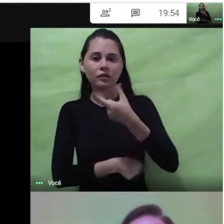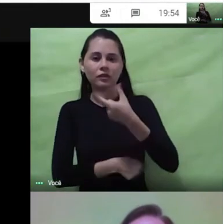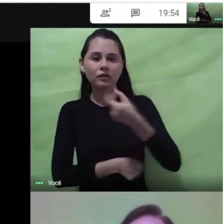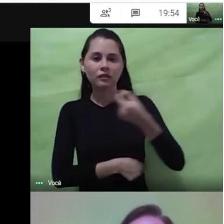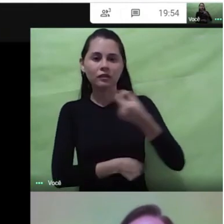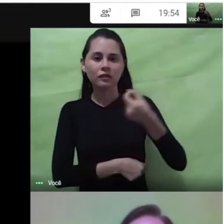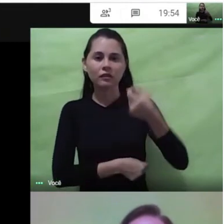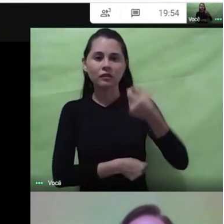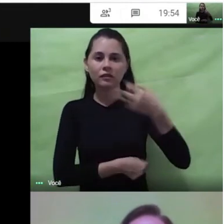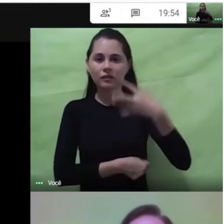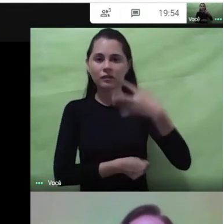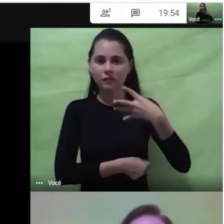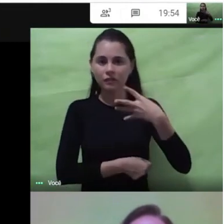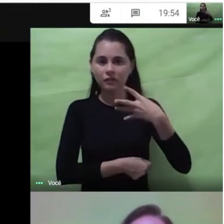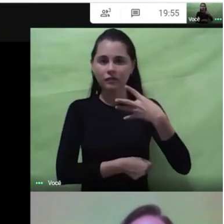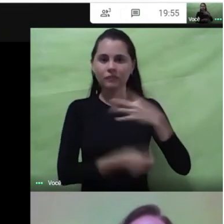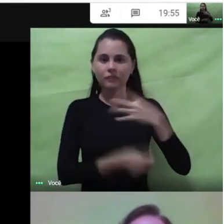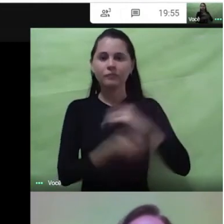2004.